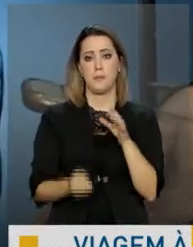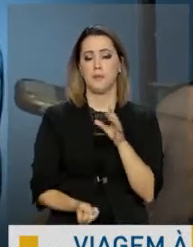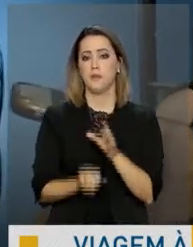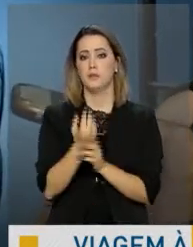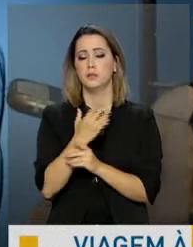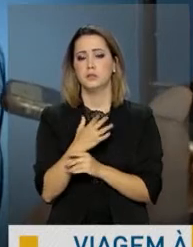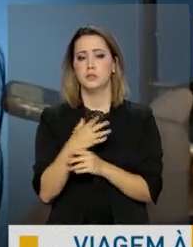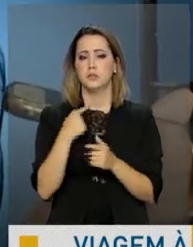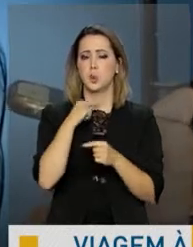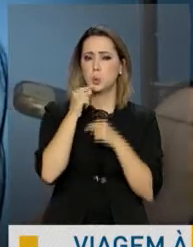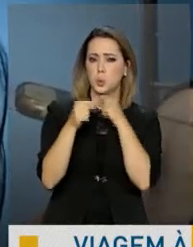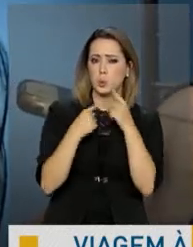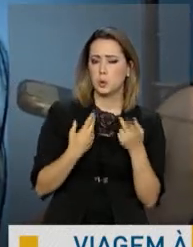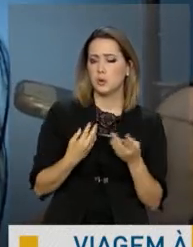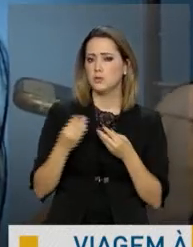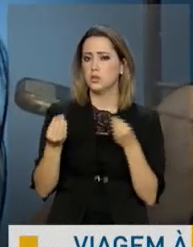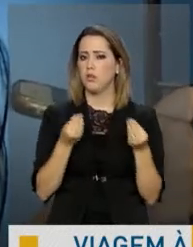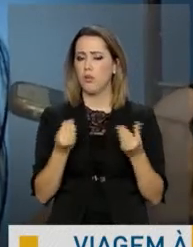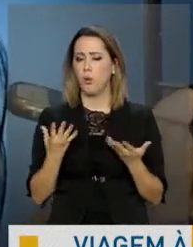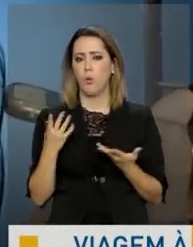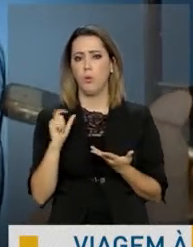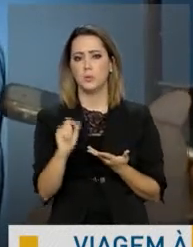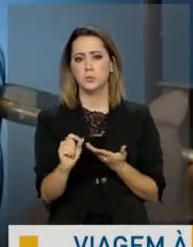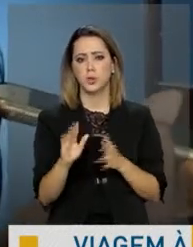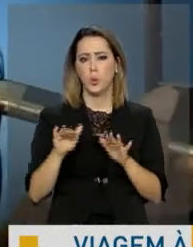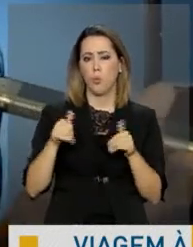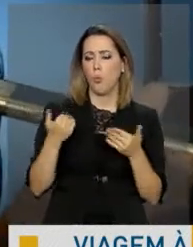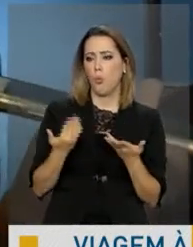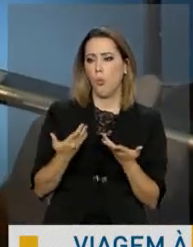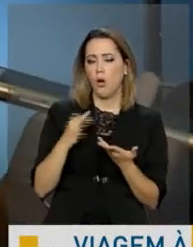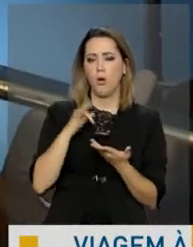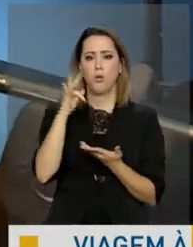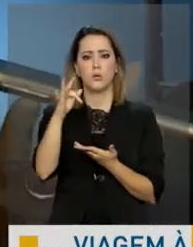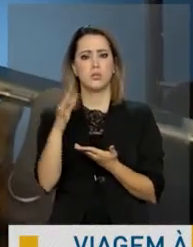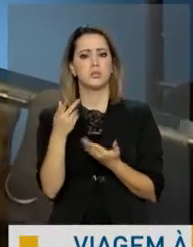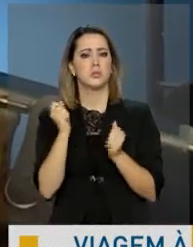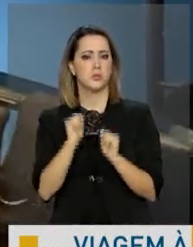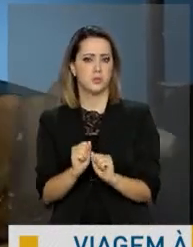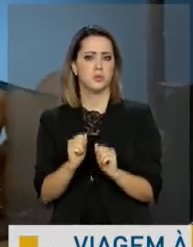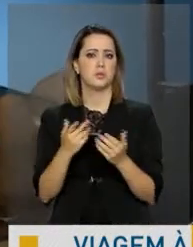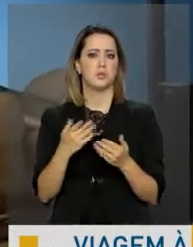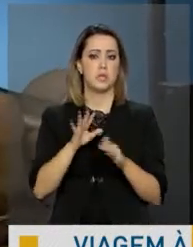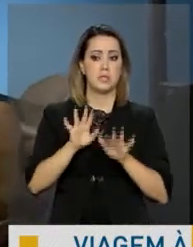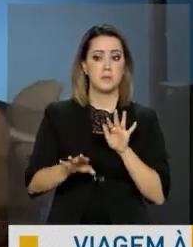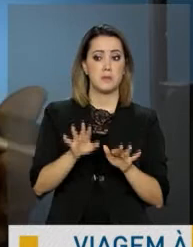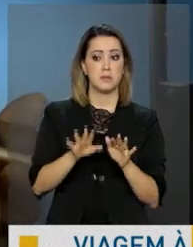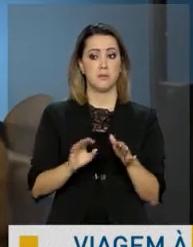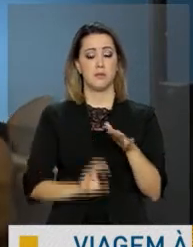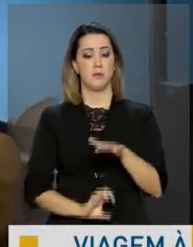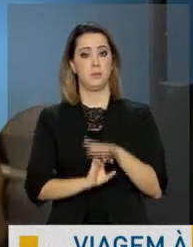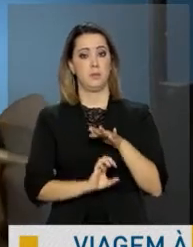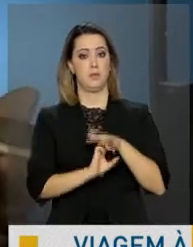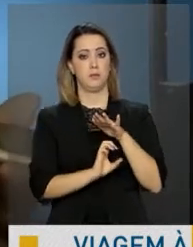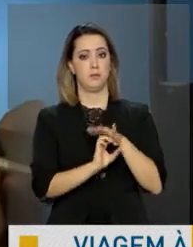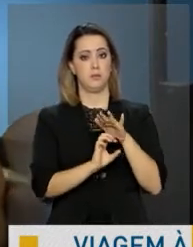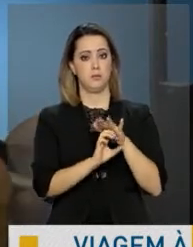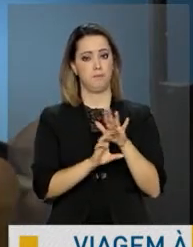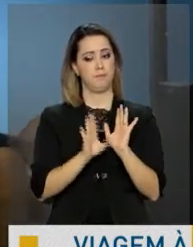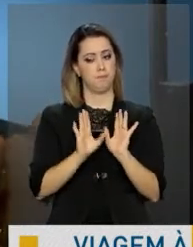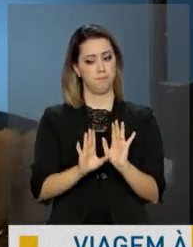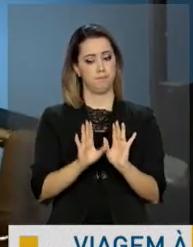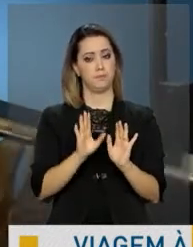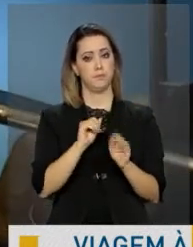muita incerteza sobre quais serão de fato as condições, muitas empresas